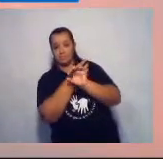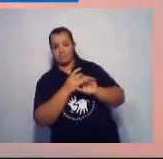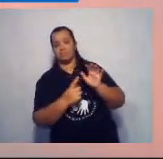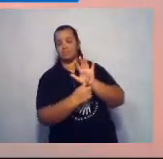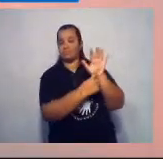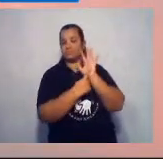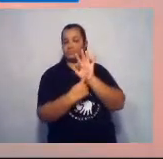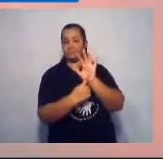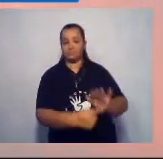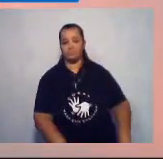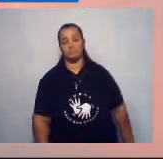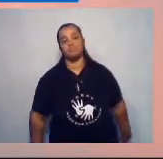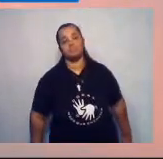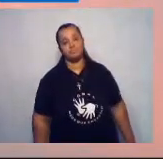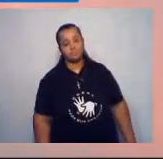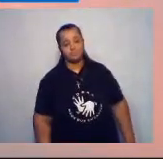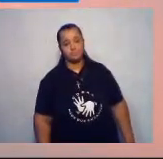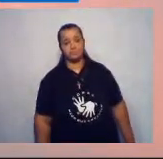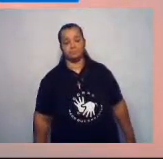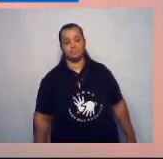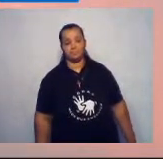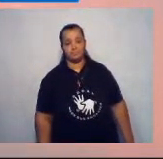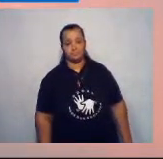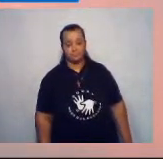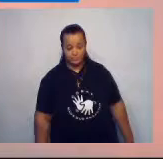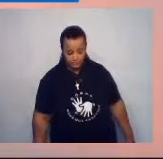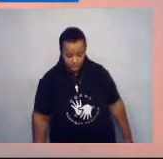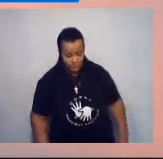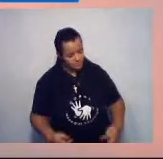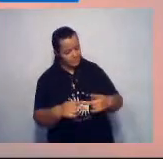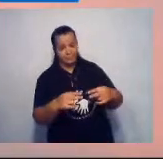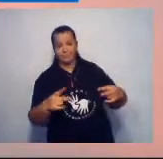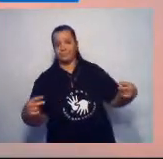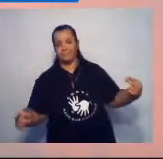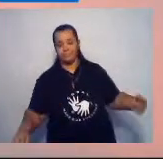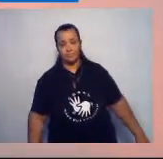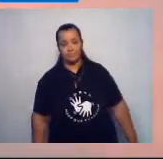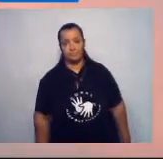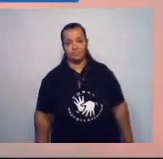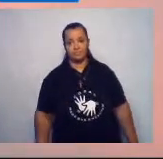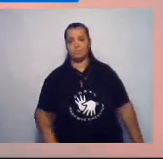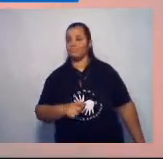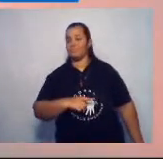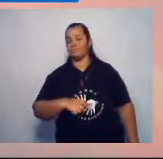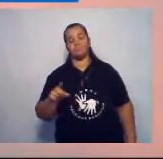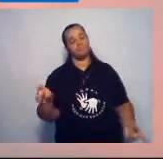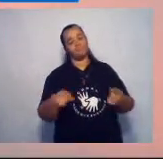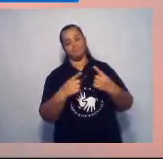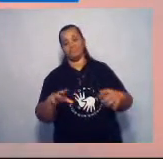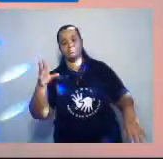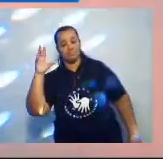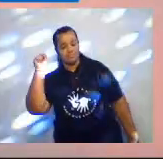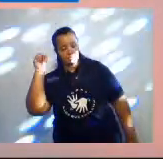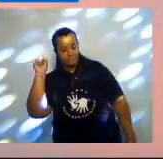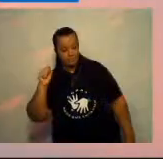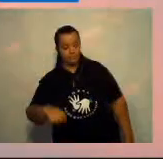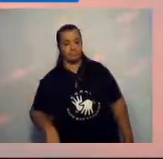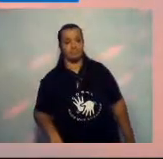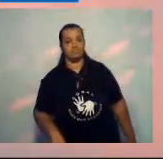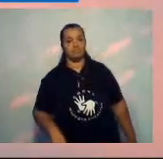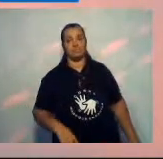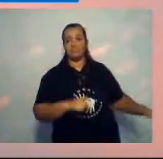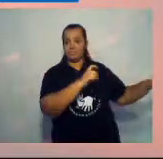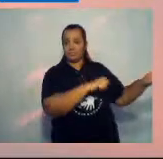Municipal de Piracaia e Pedro Caetano Produções Culturais. Tem muita coisa ainda por vir e tem muita música boa. Se você gosta de dançar um